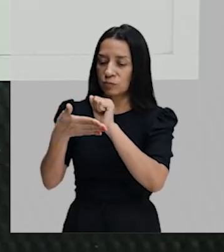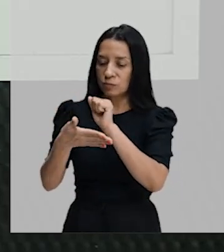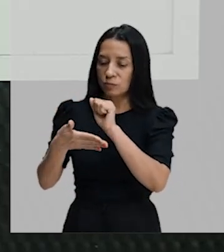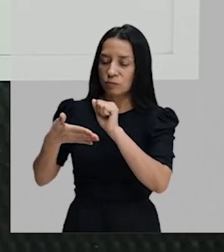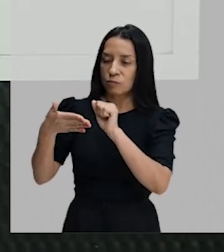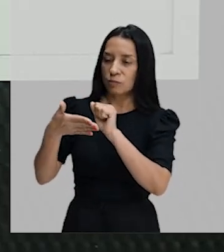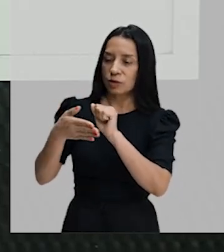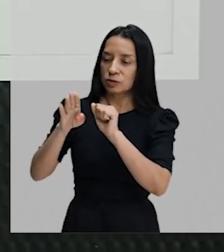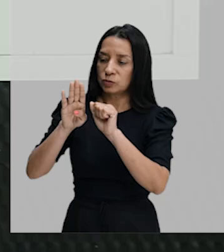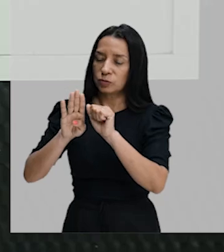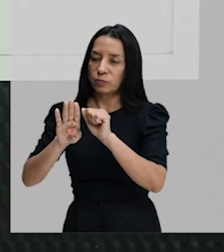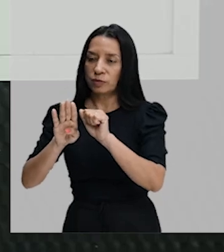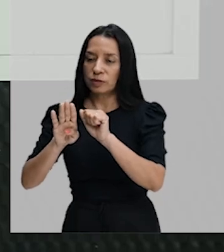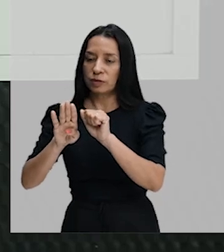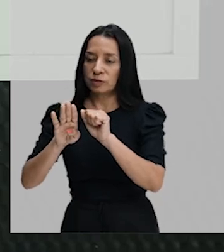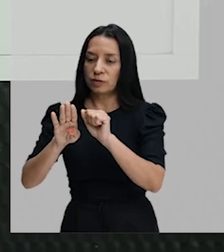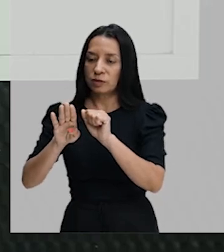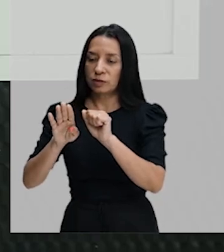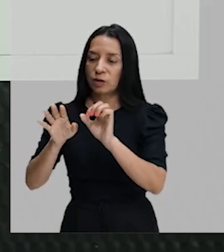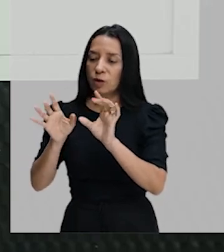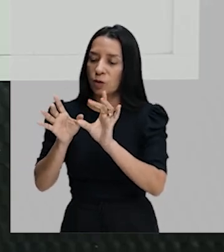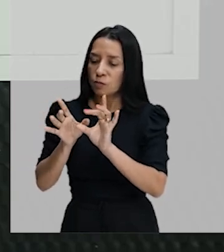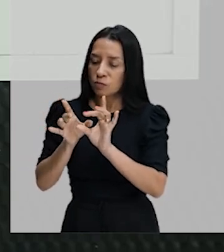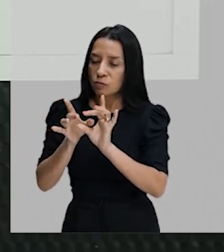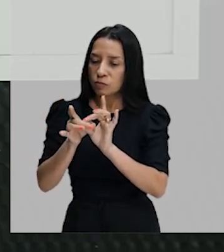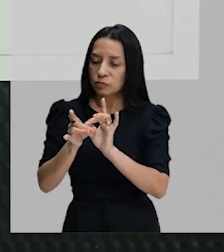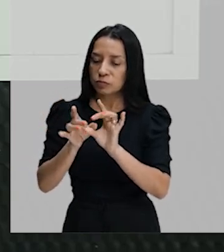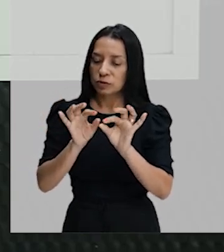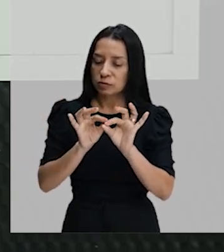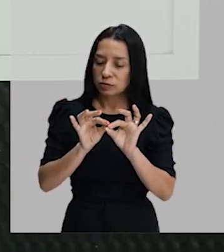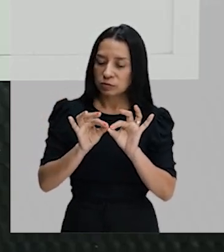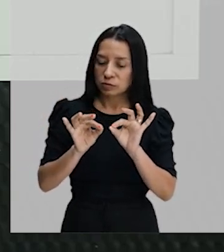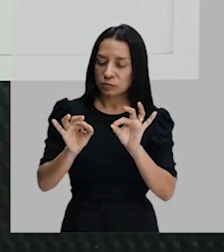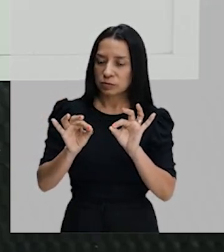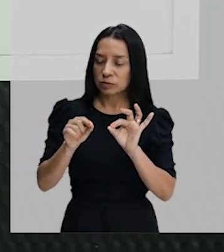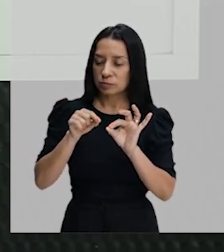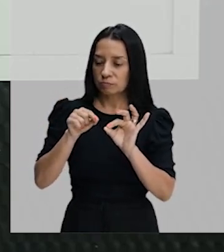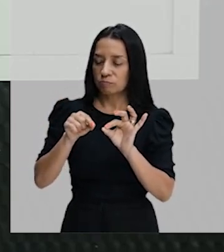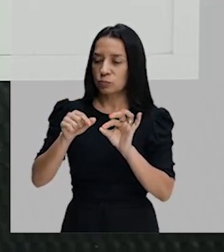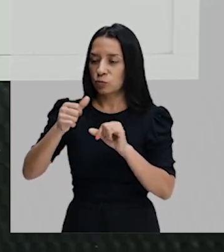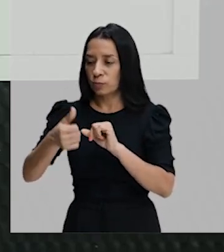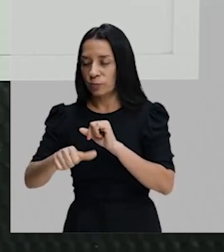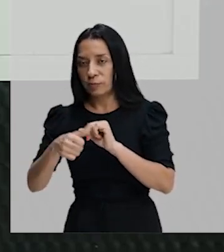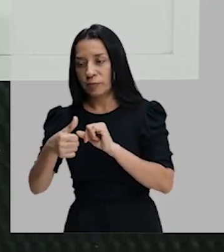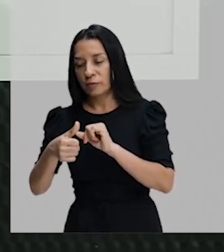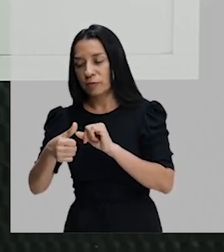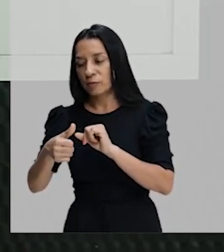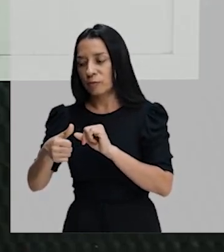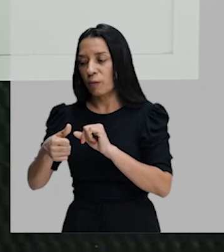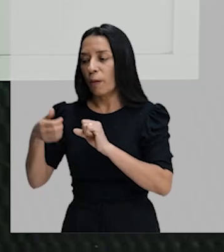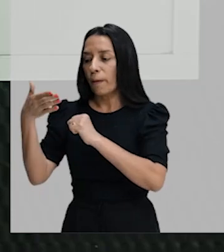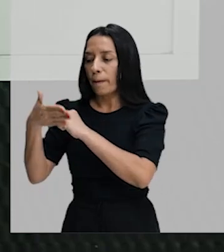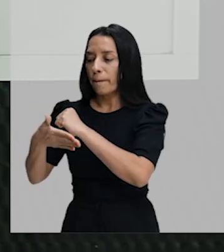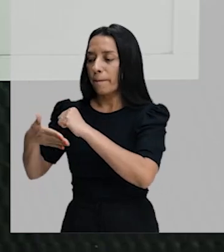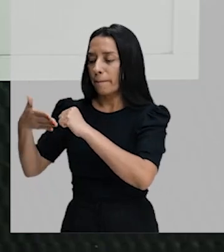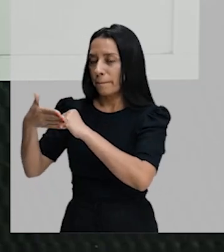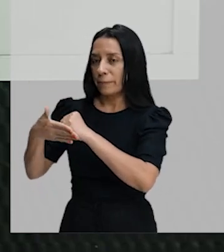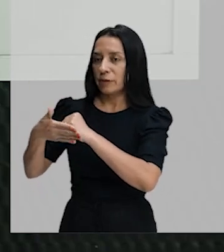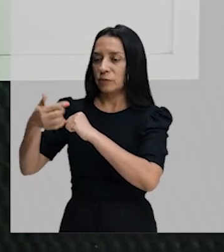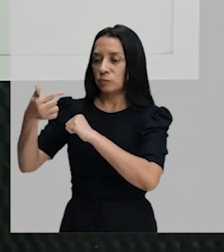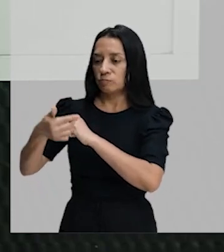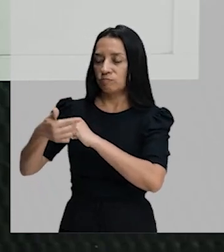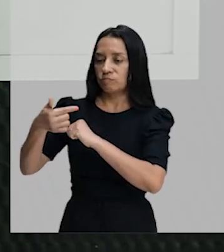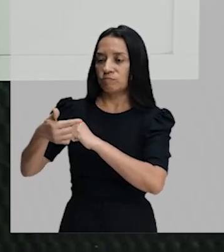Vou juntar extremidade do primeiro com base do segundo. Tá ok? Então, o vetor B, eu coloco aqui, ó.